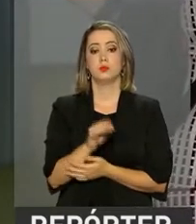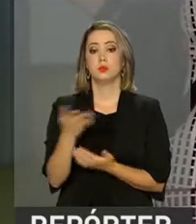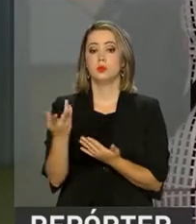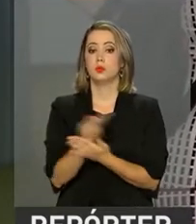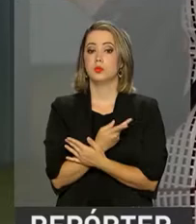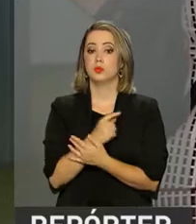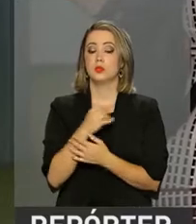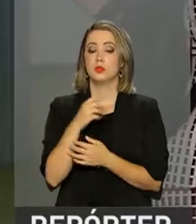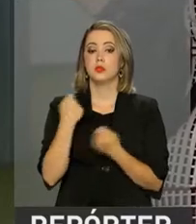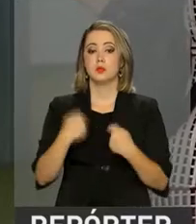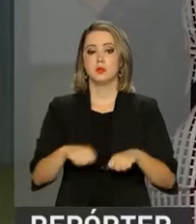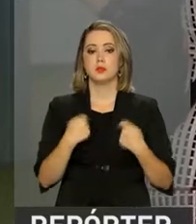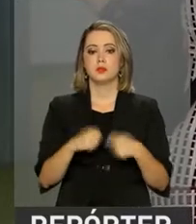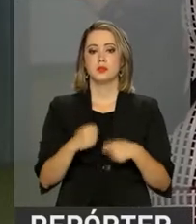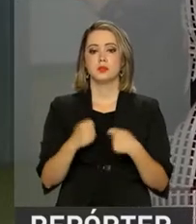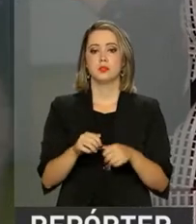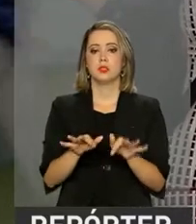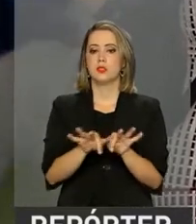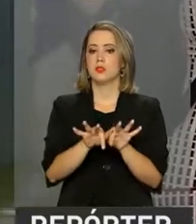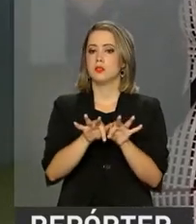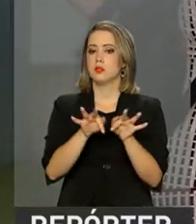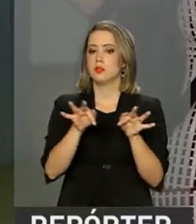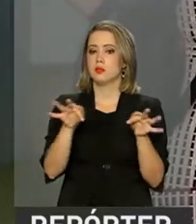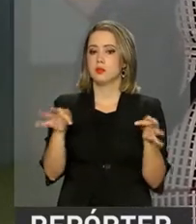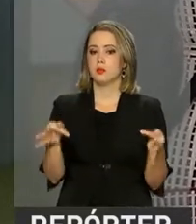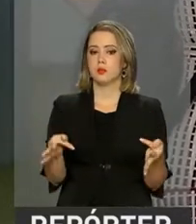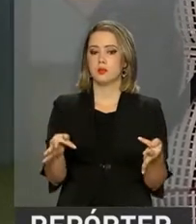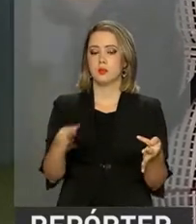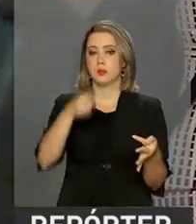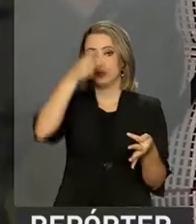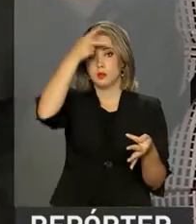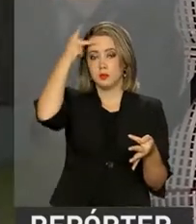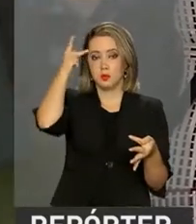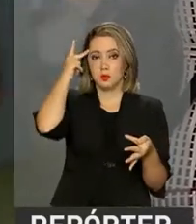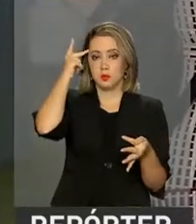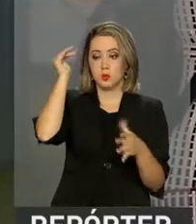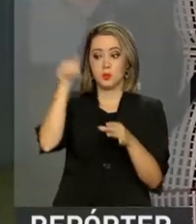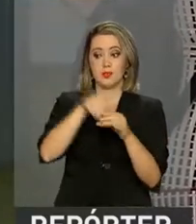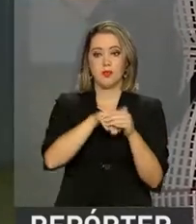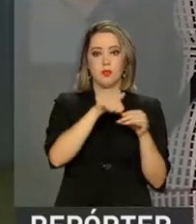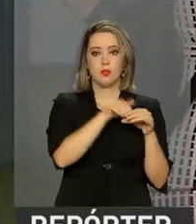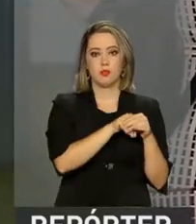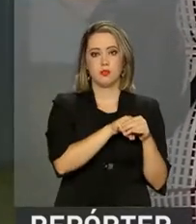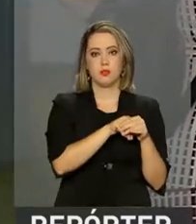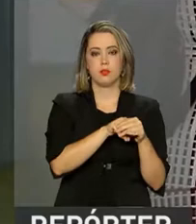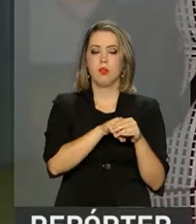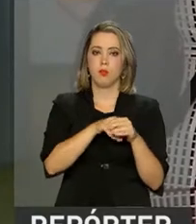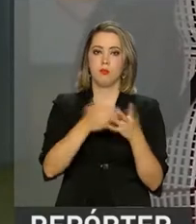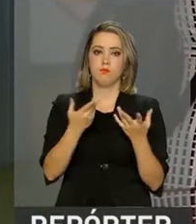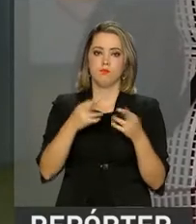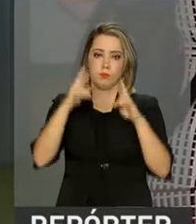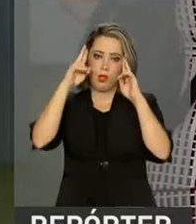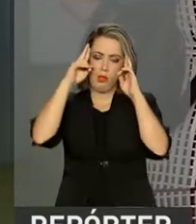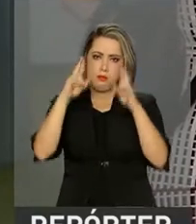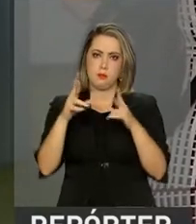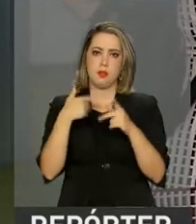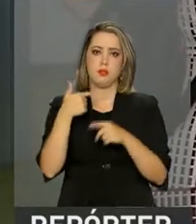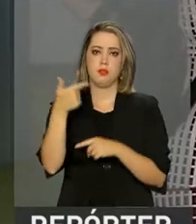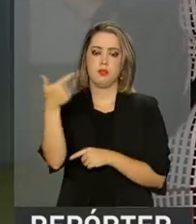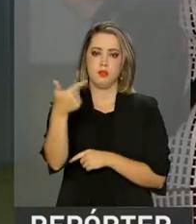é necessária a maioria simples dos presentes na hora da votação, respeitado o quórum mínimo